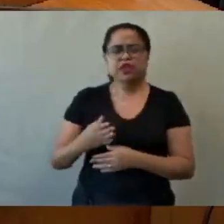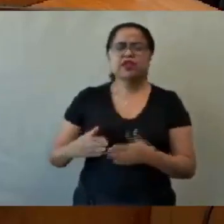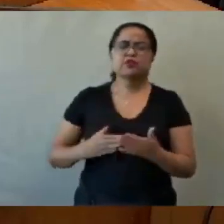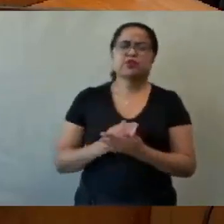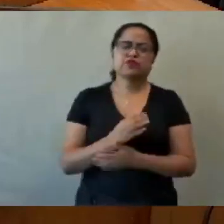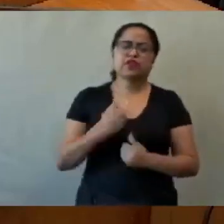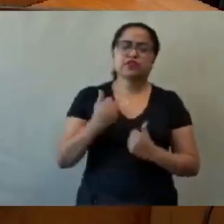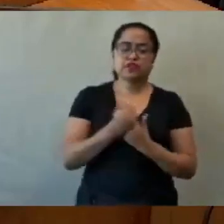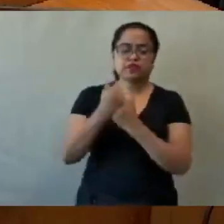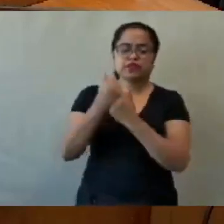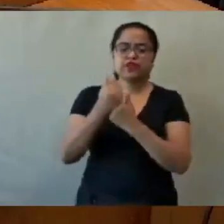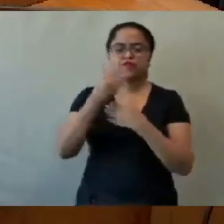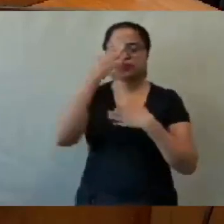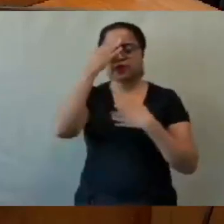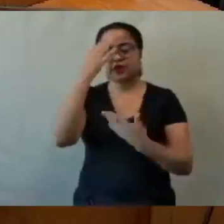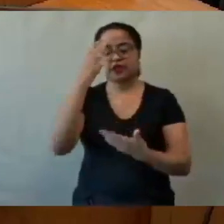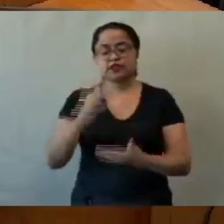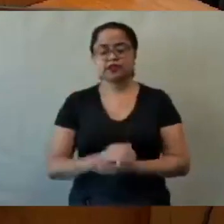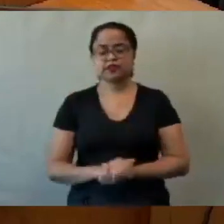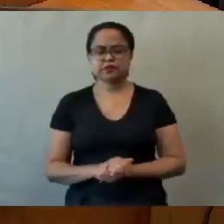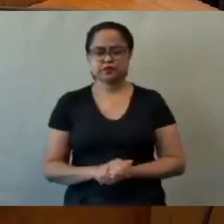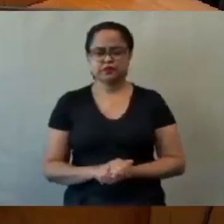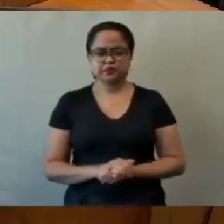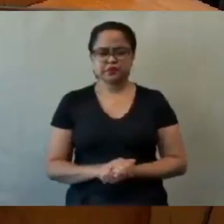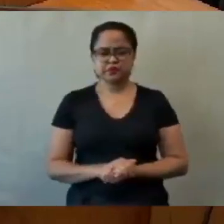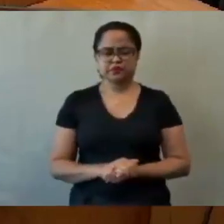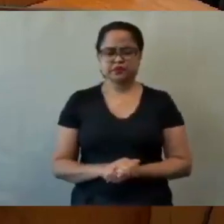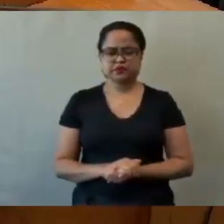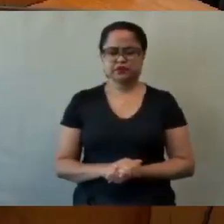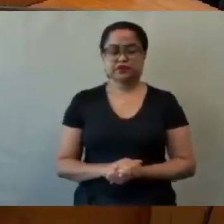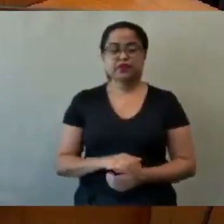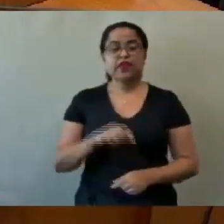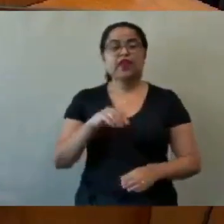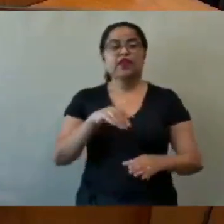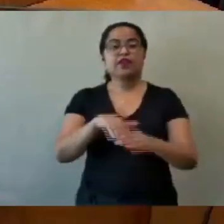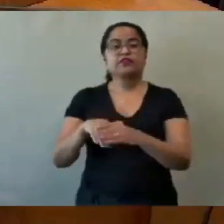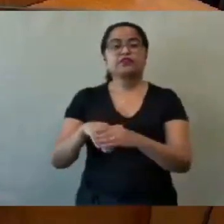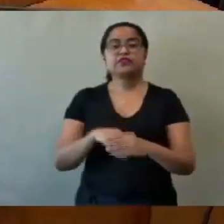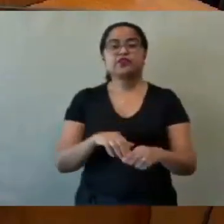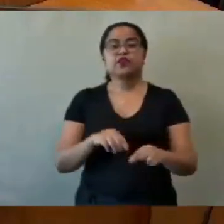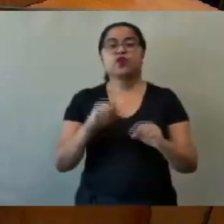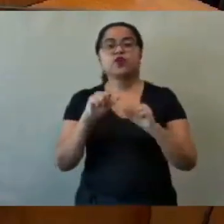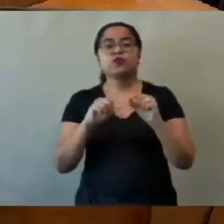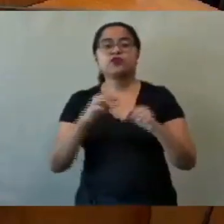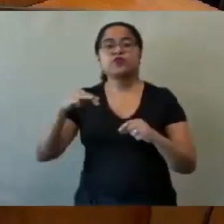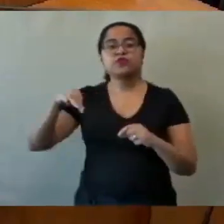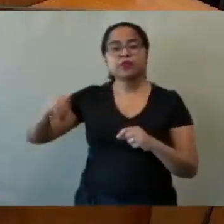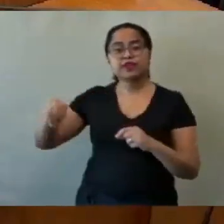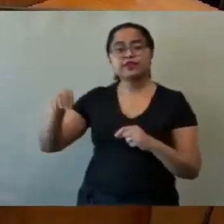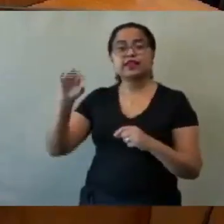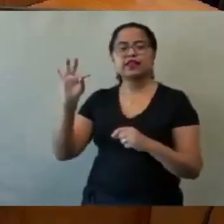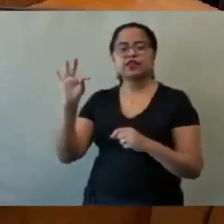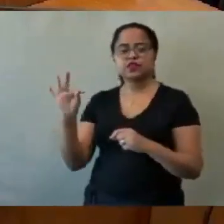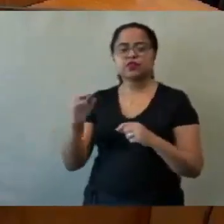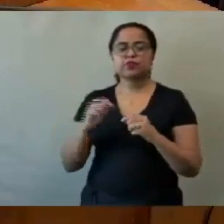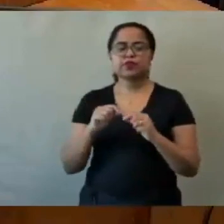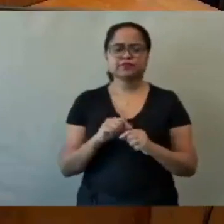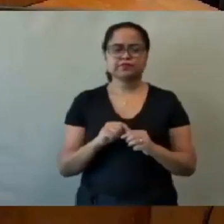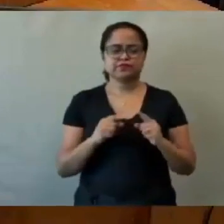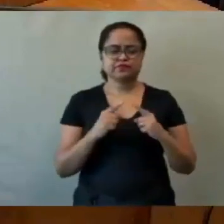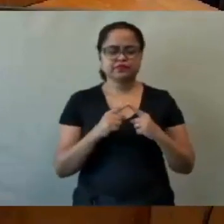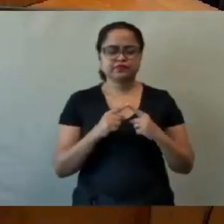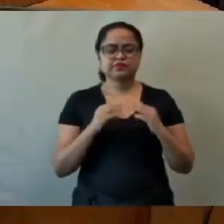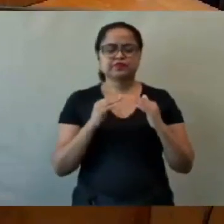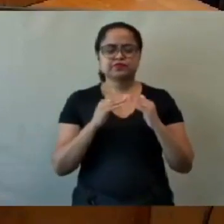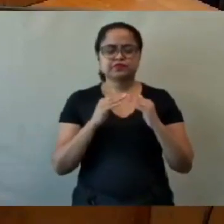Obrigada. Obrigada a você, vereadora. Em votação, como vota a vereadora Marcela Trópia?